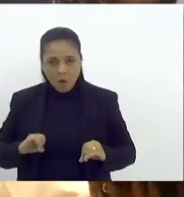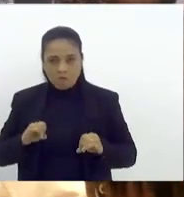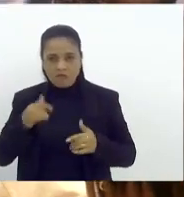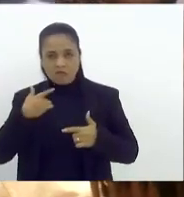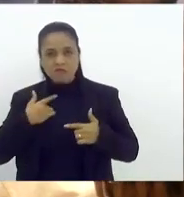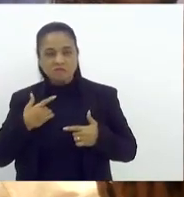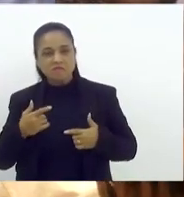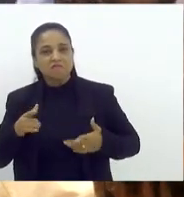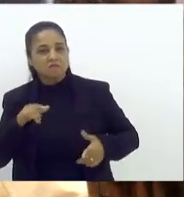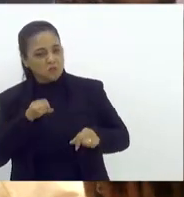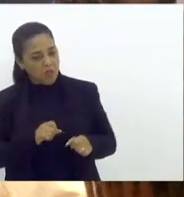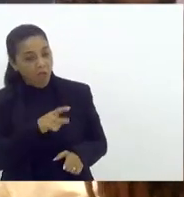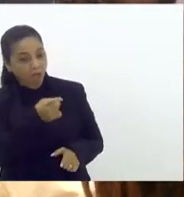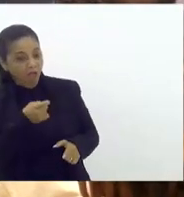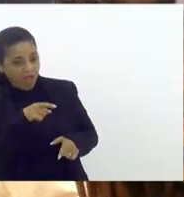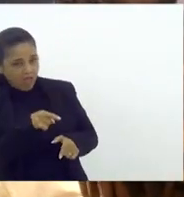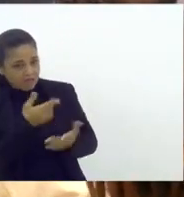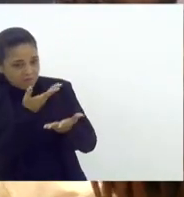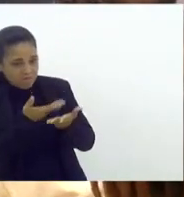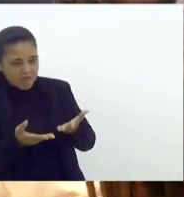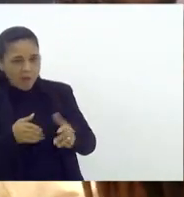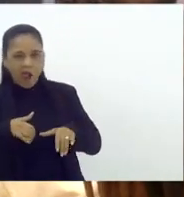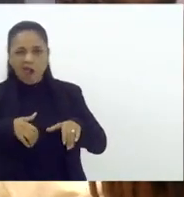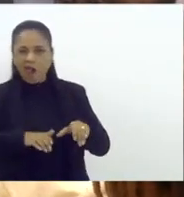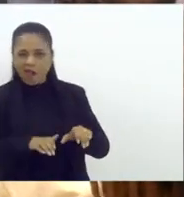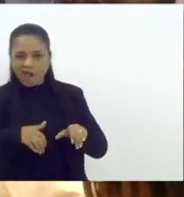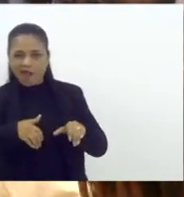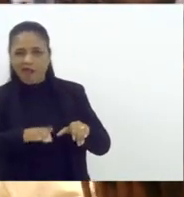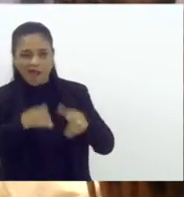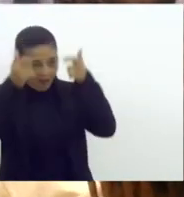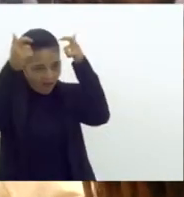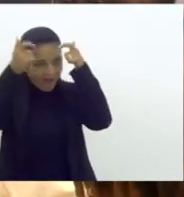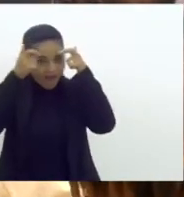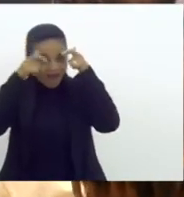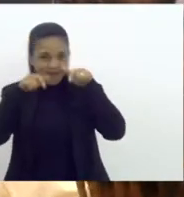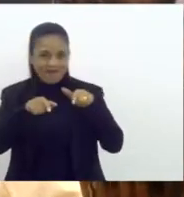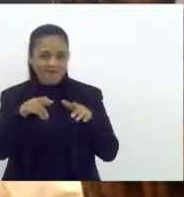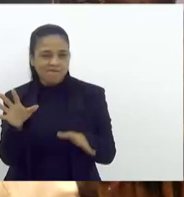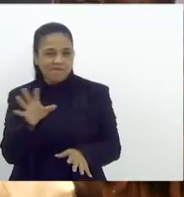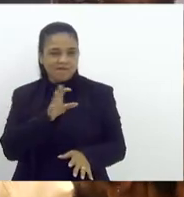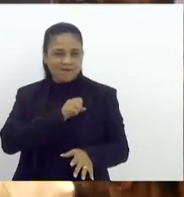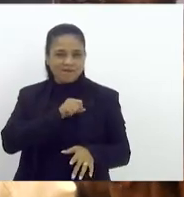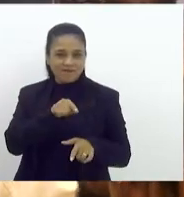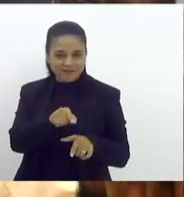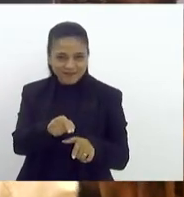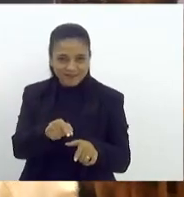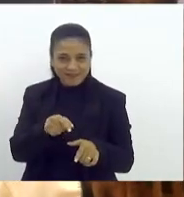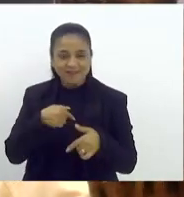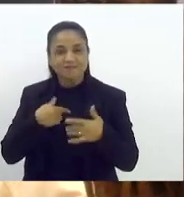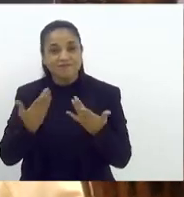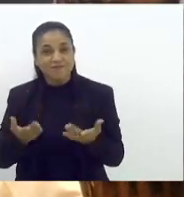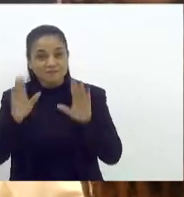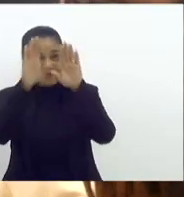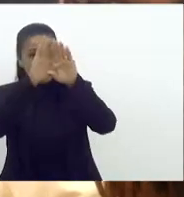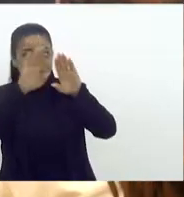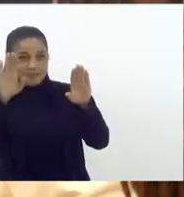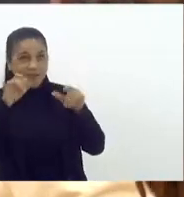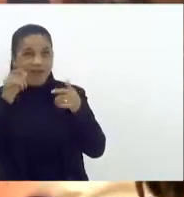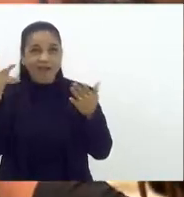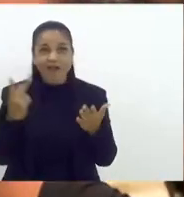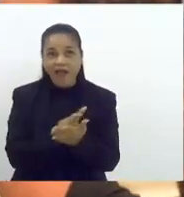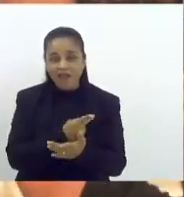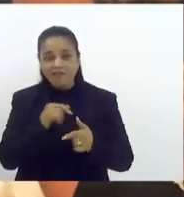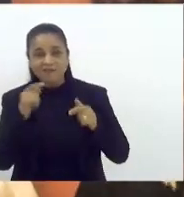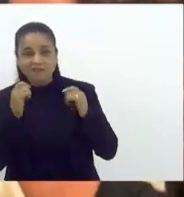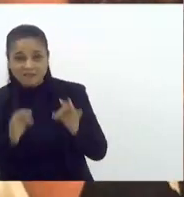né à toa que a tua ex se perdeu na minha cama eu trato que nem rainha por isso que ela me aciona você até o certo ou errado é o